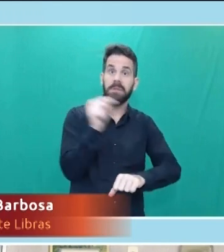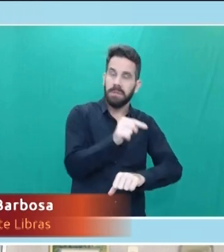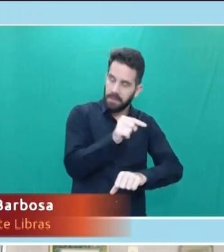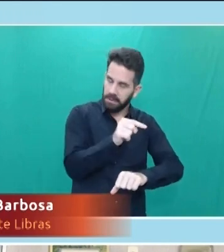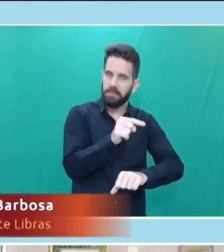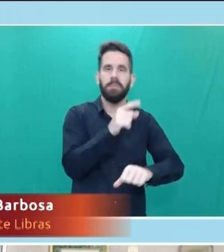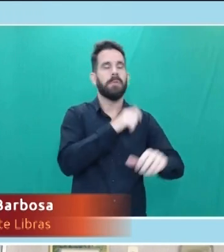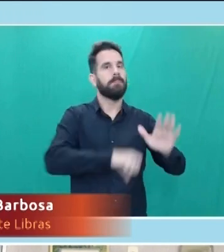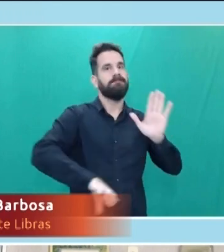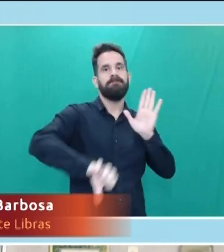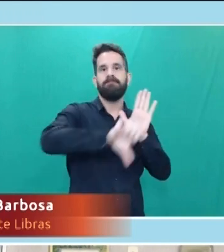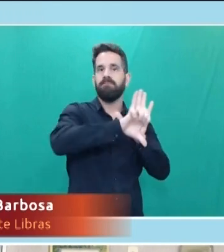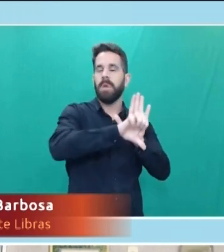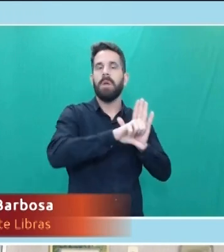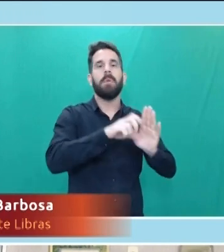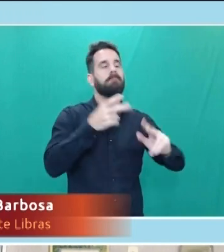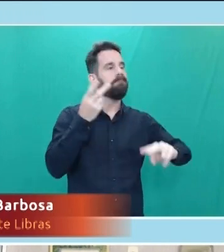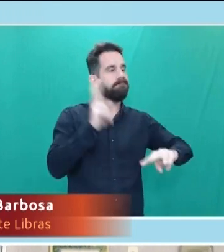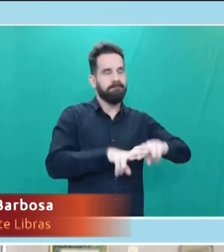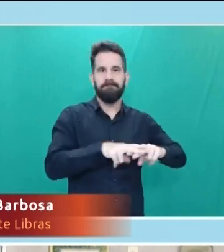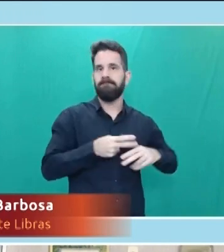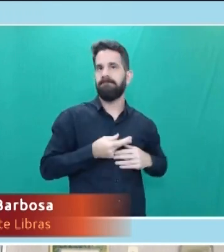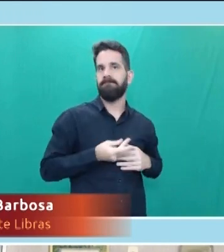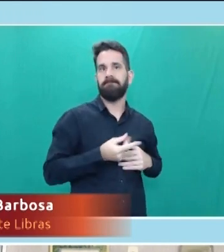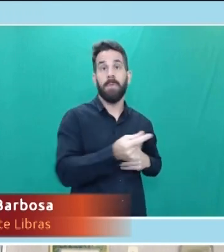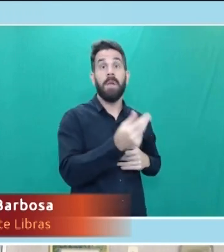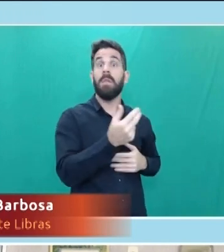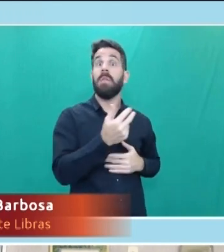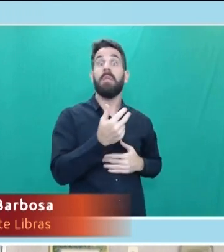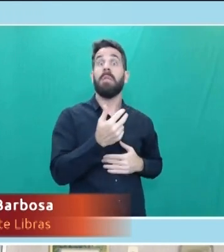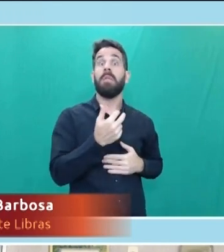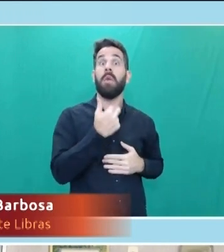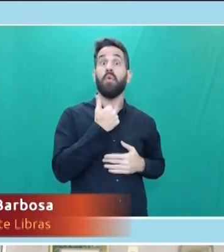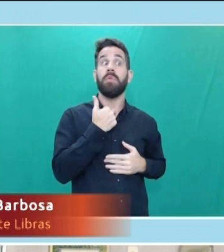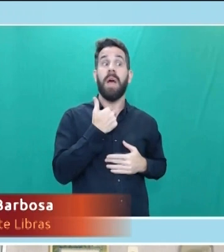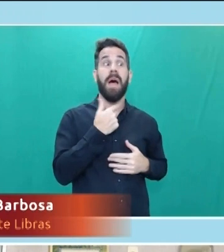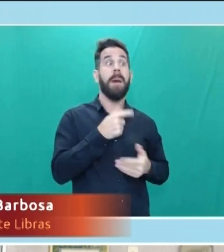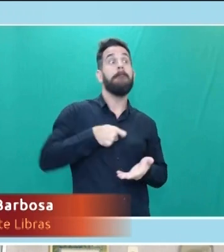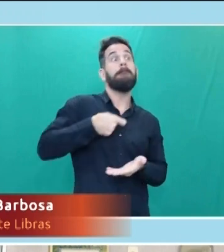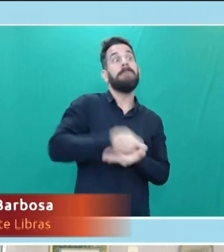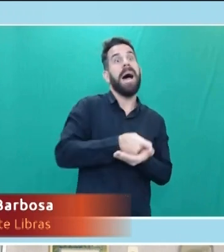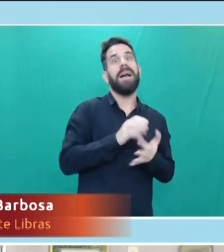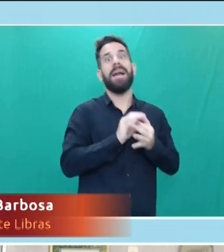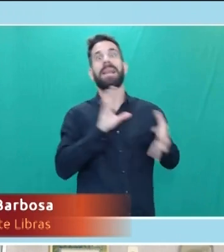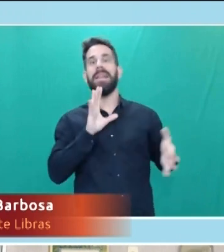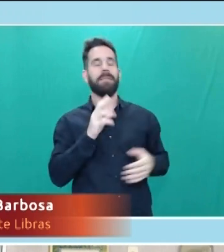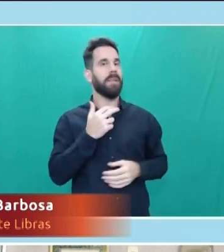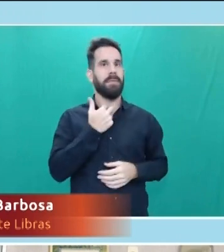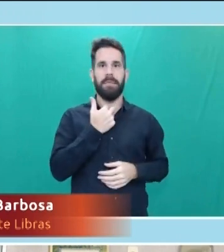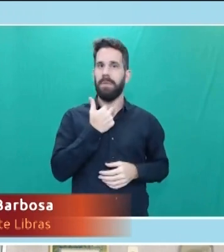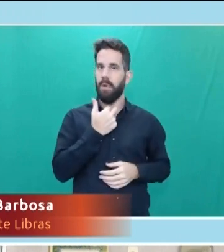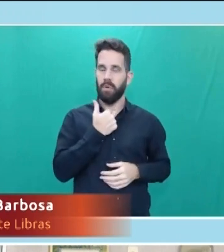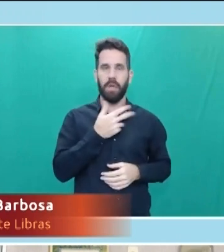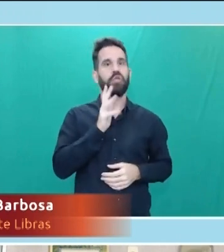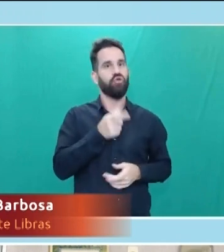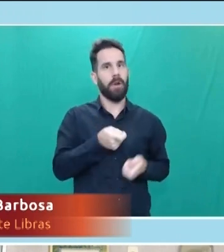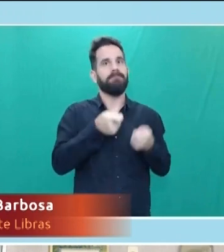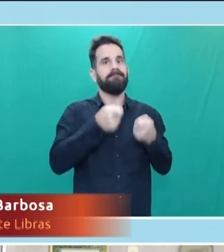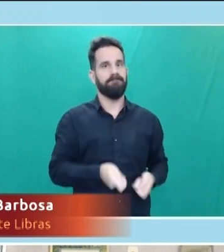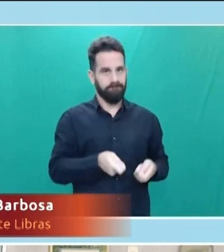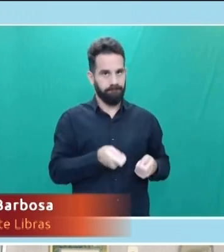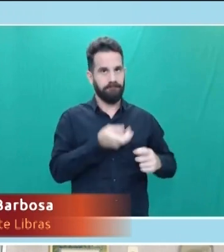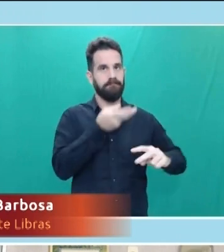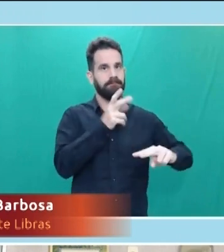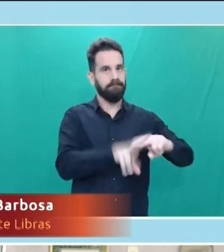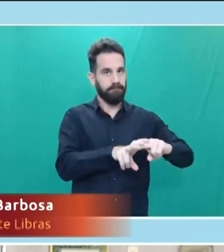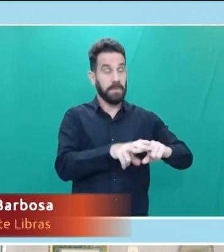imprescritível e inafiançável, né? Então, a gente já teve na nossa legislação aí o que a gente chama de endurecimento penal em relação às pessoas que